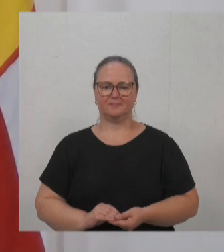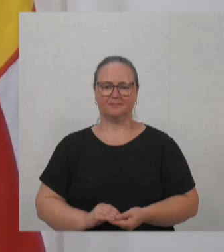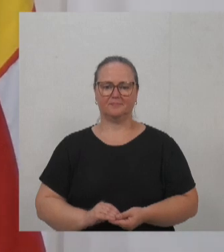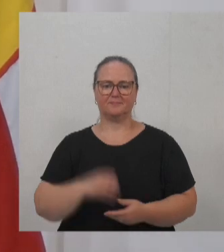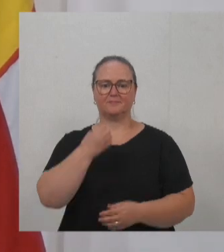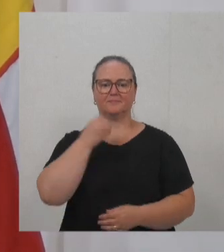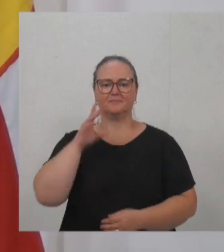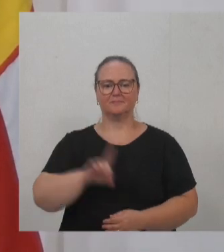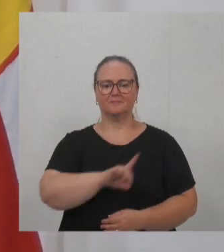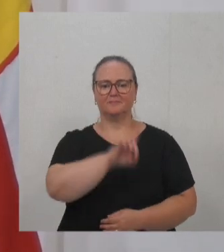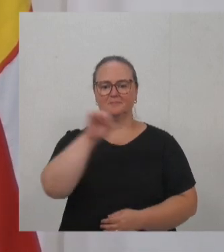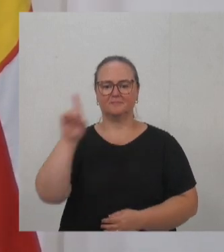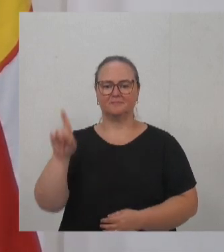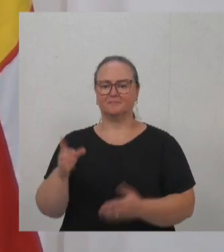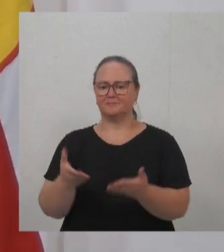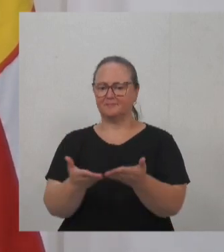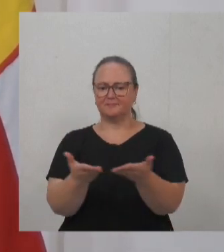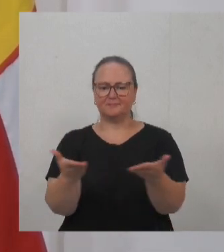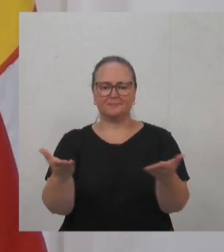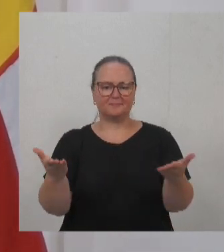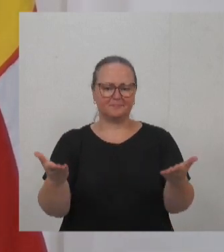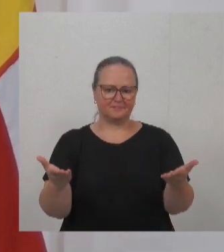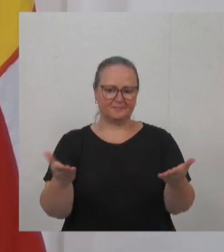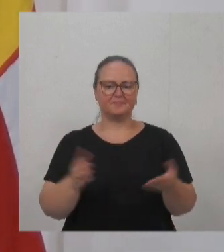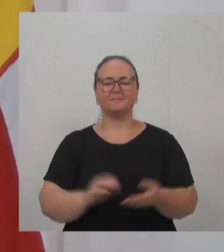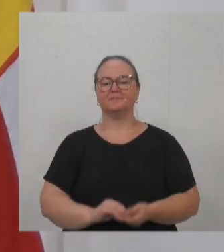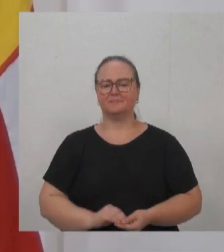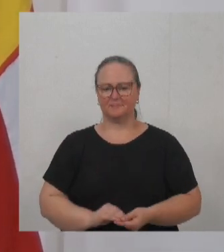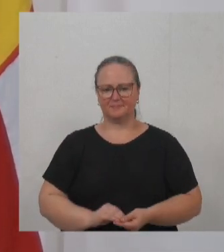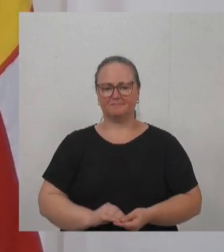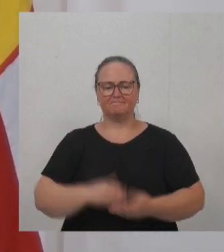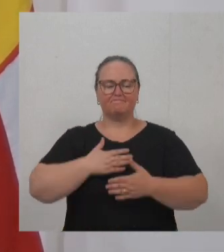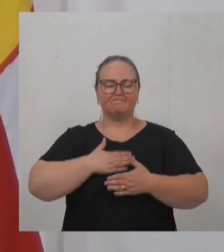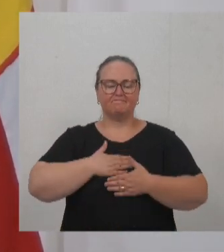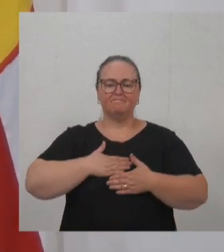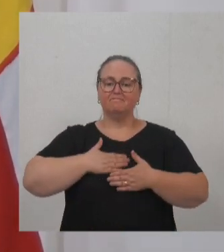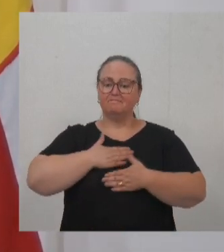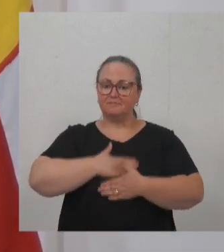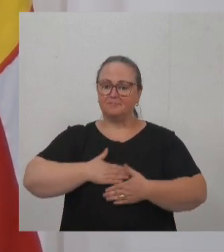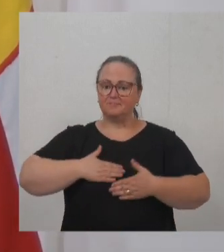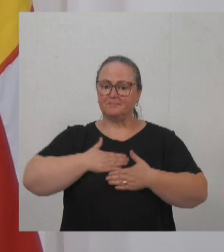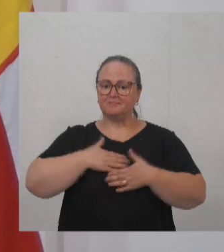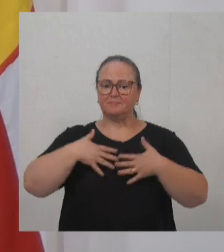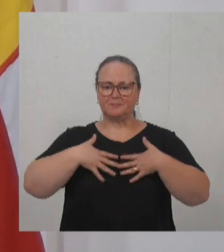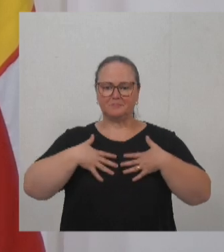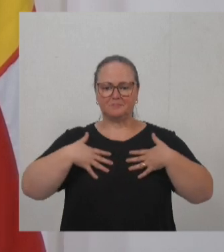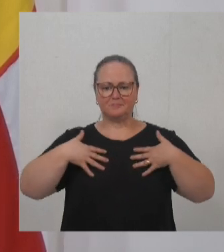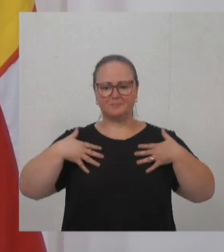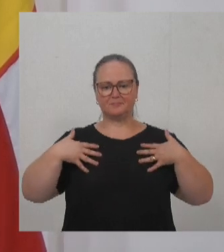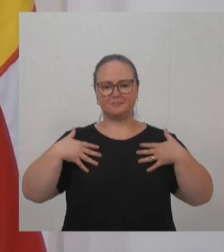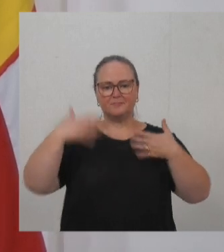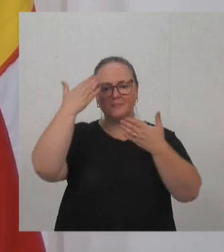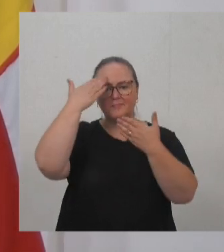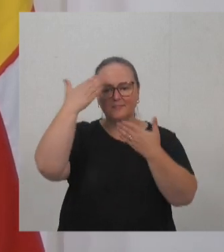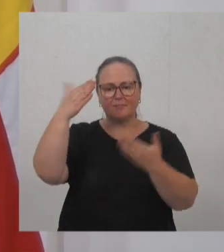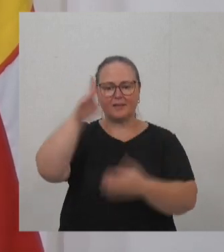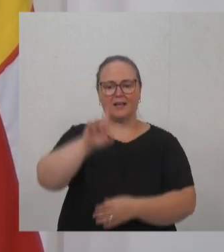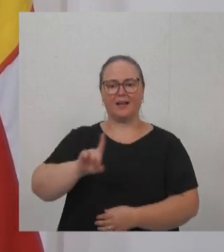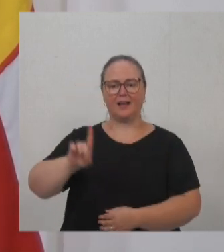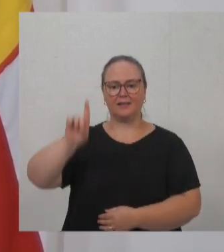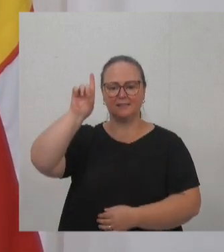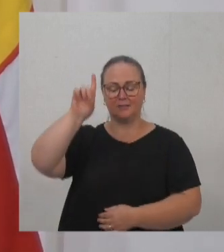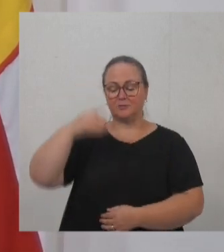E a todos, para mim é um prazer e um orgulho, e agradeço a Deus por viver